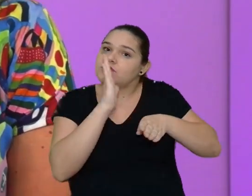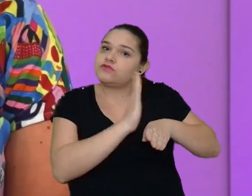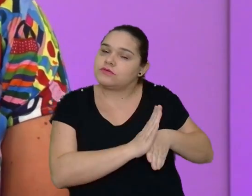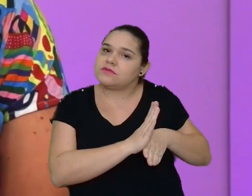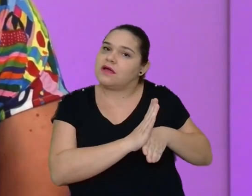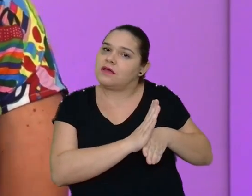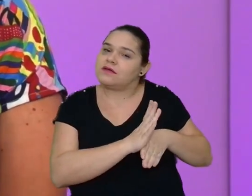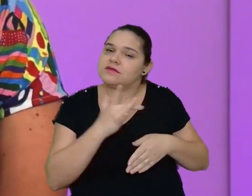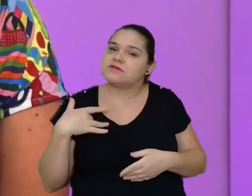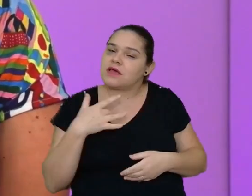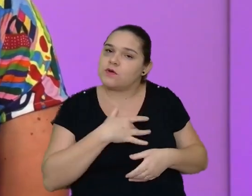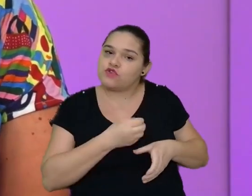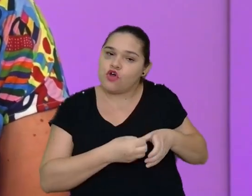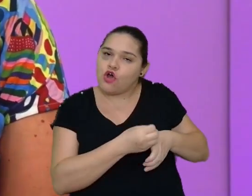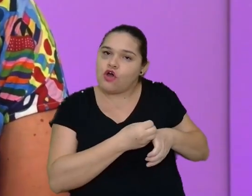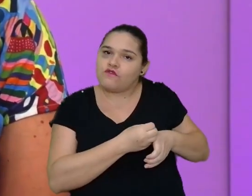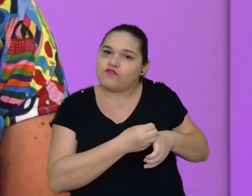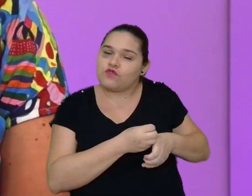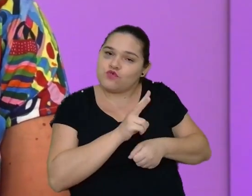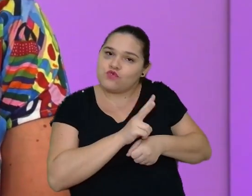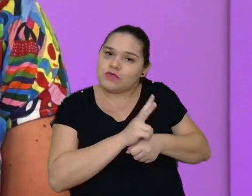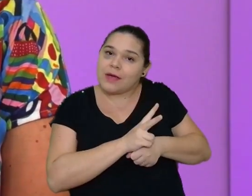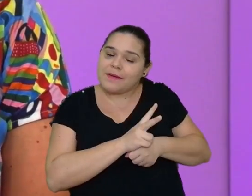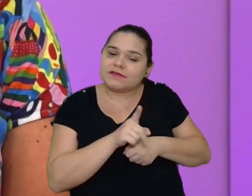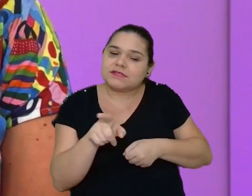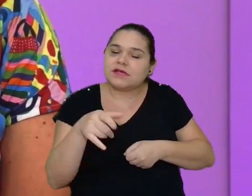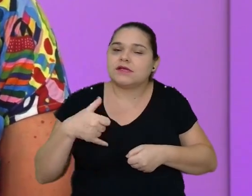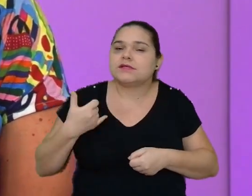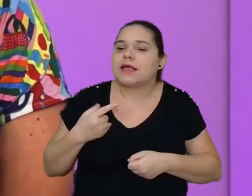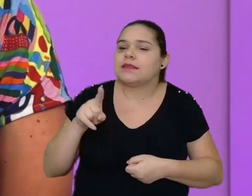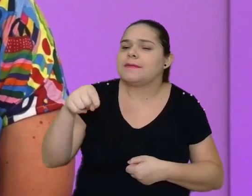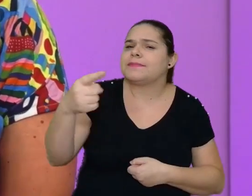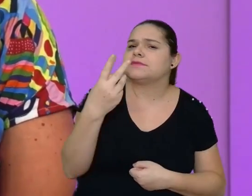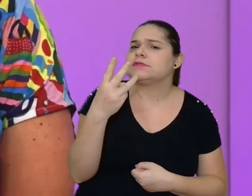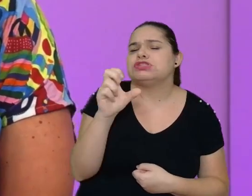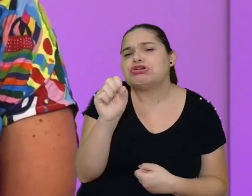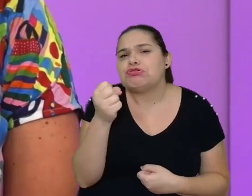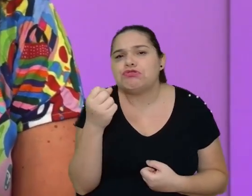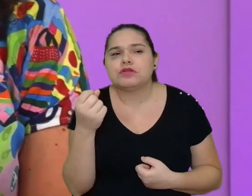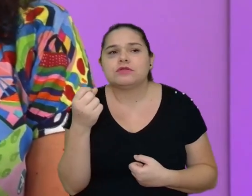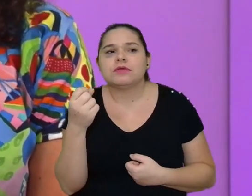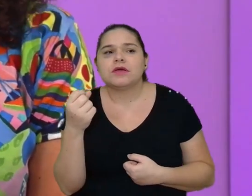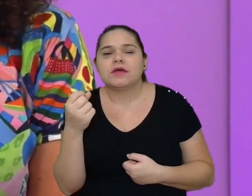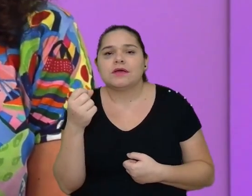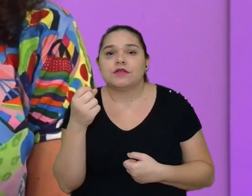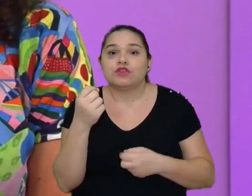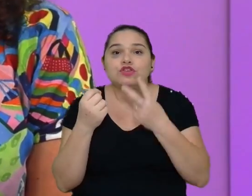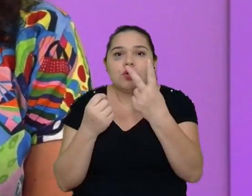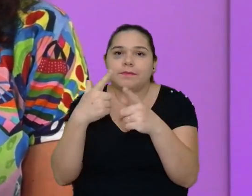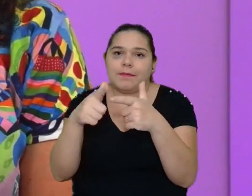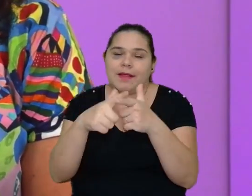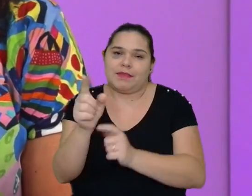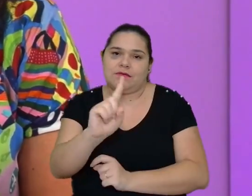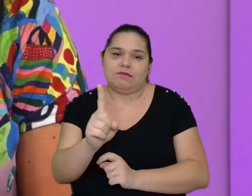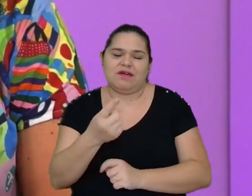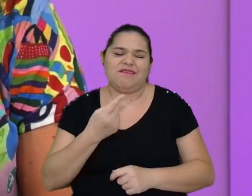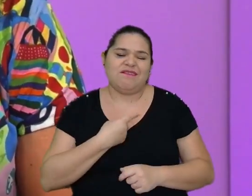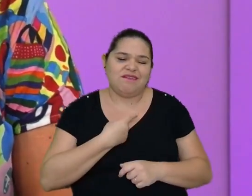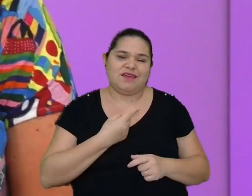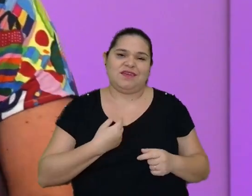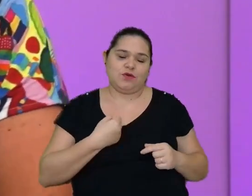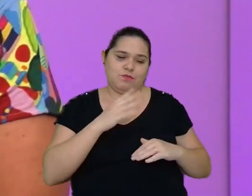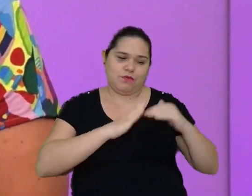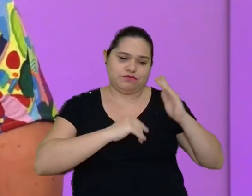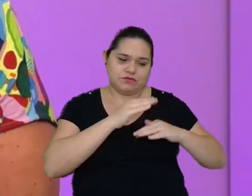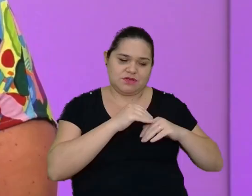óvulos, para quando você chegar nos seus 38, você não ter dois problemas, que é, eu me segurei na carreira, eu não